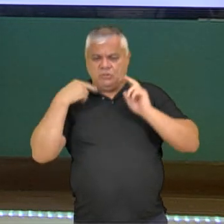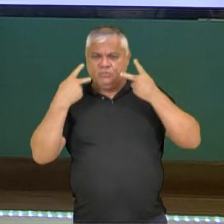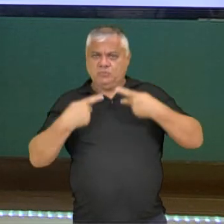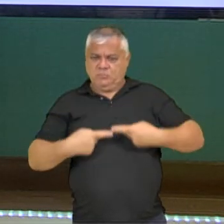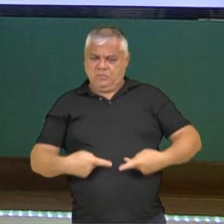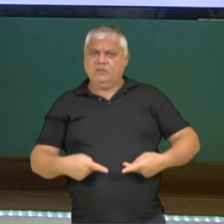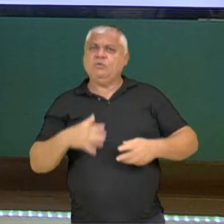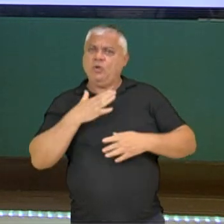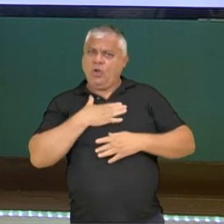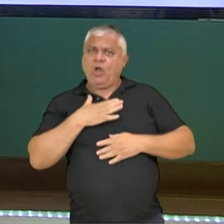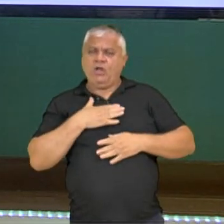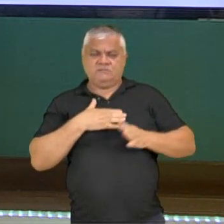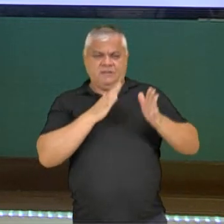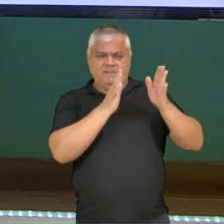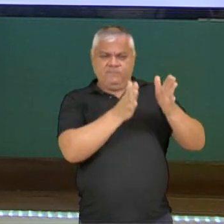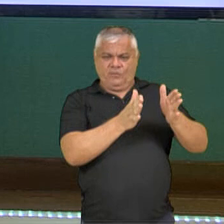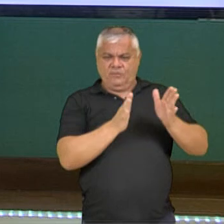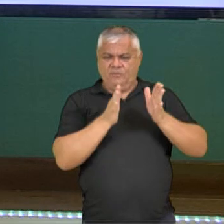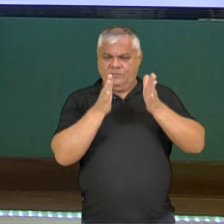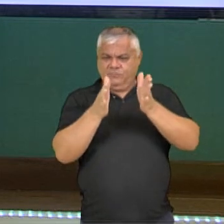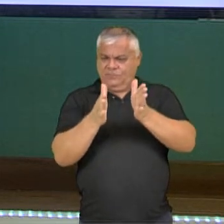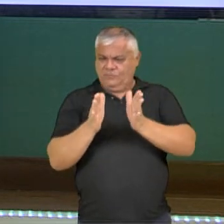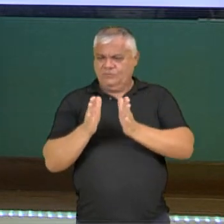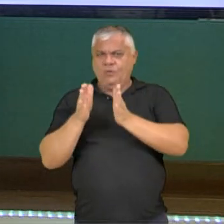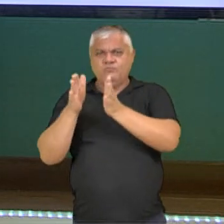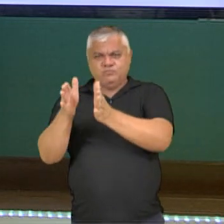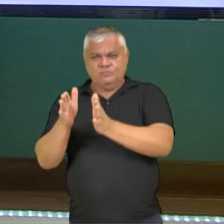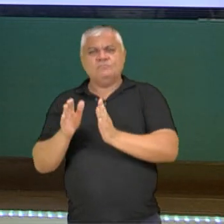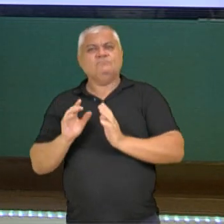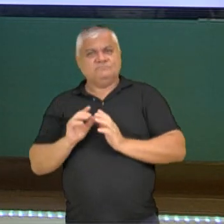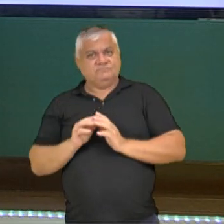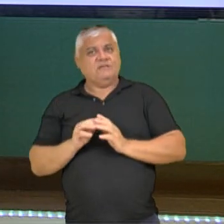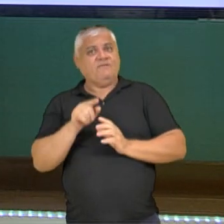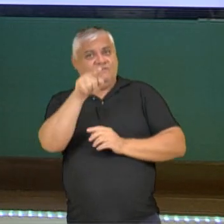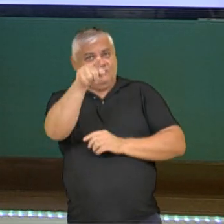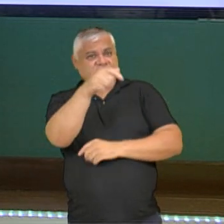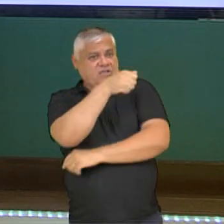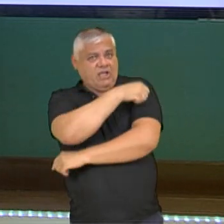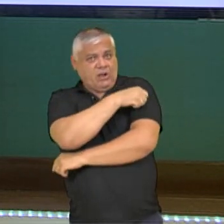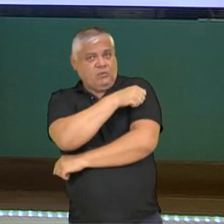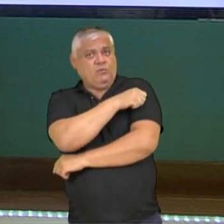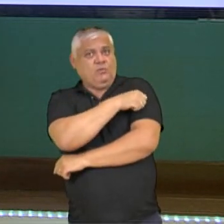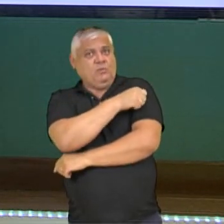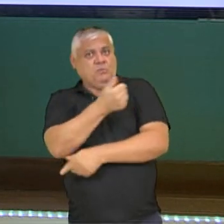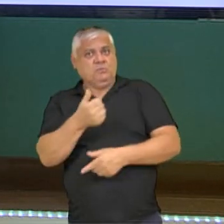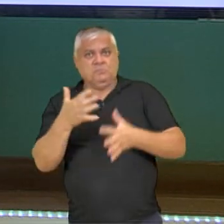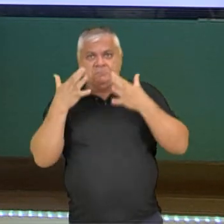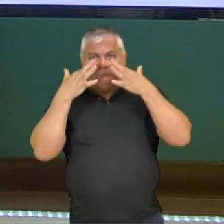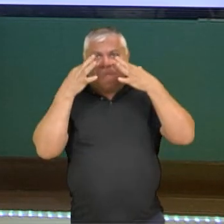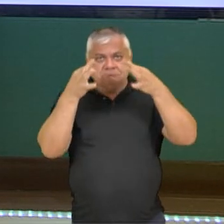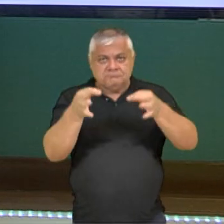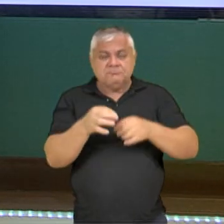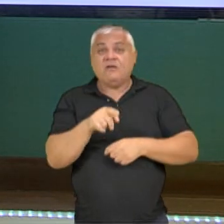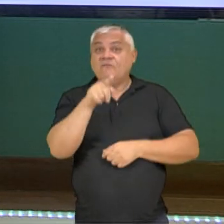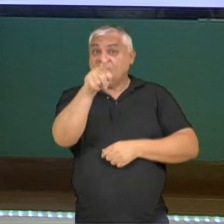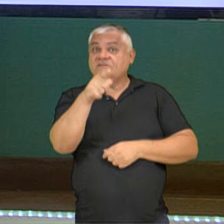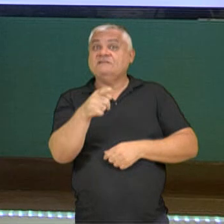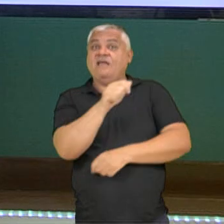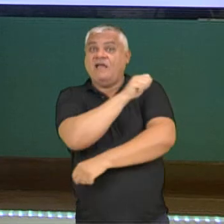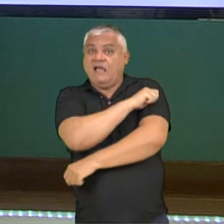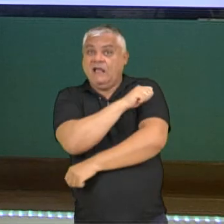de classificar, classificamos tudo, classificamos você como um aluno dedicado e classificamos você como uma